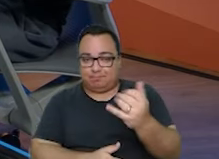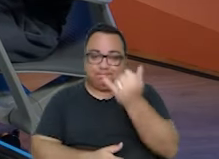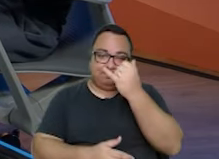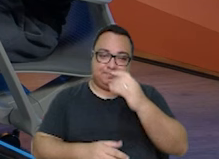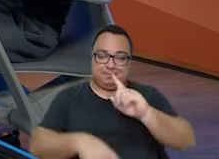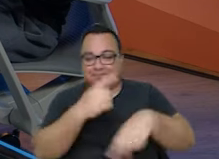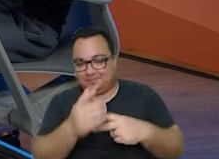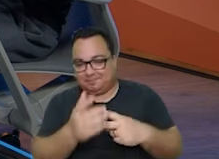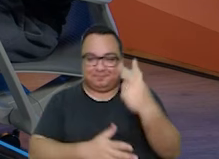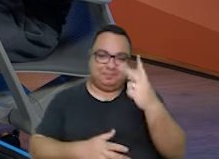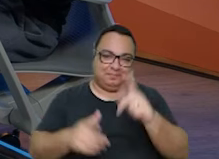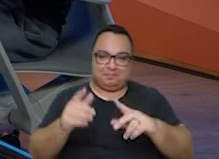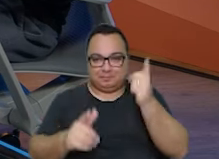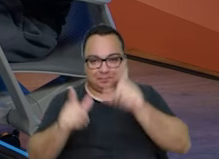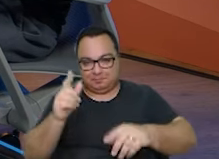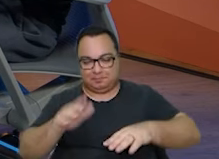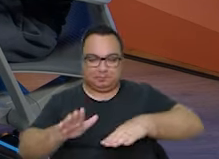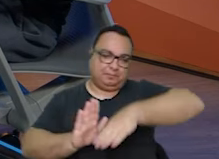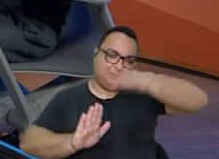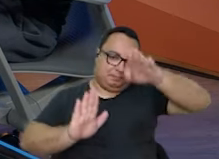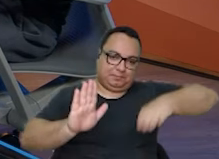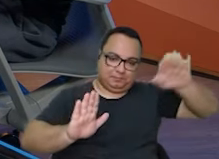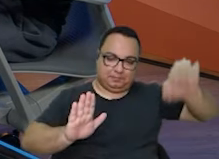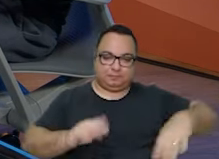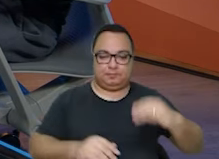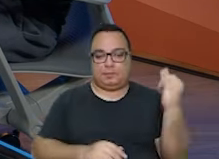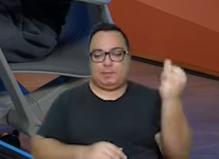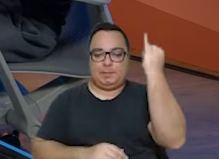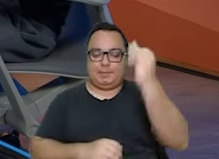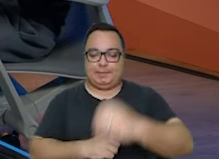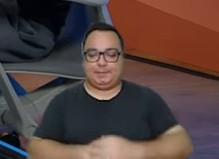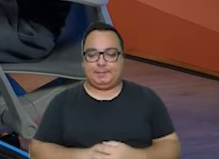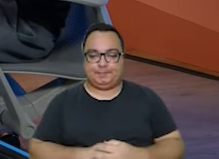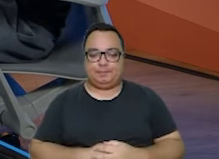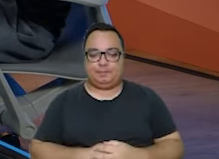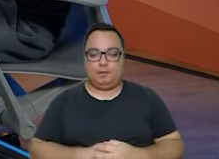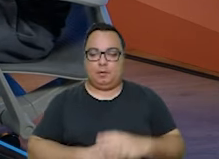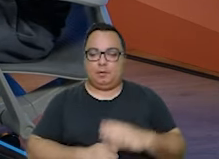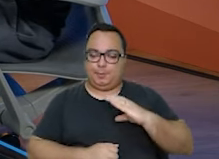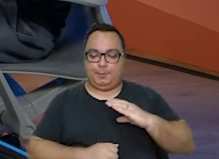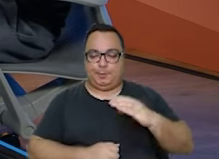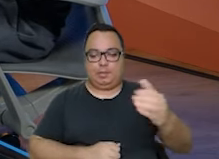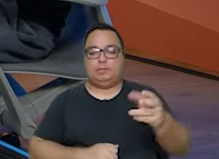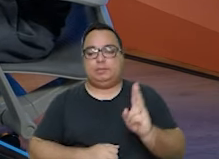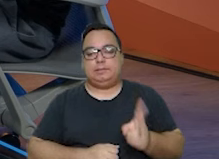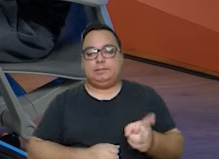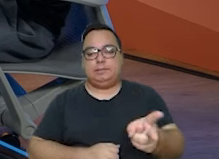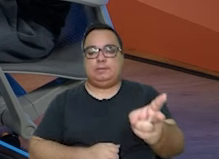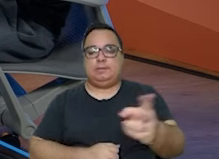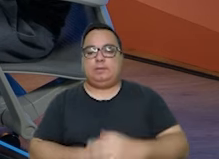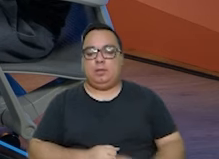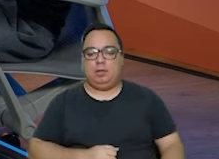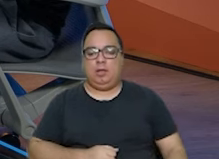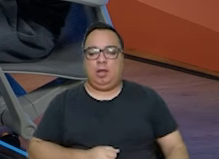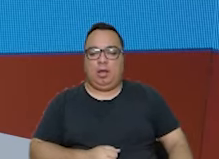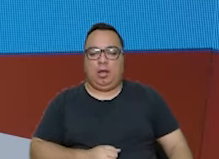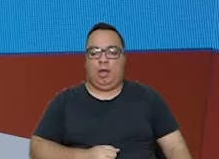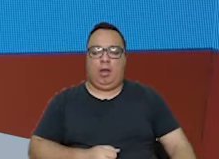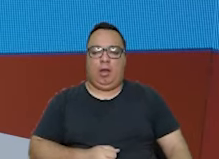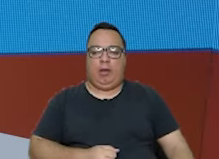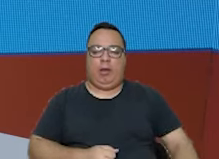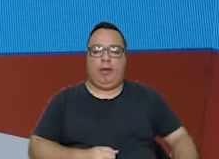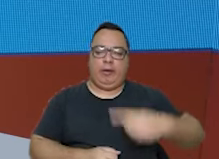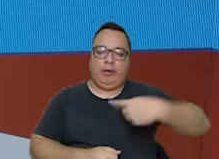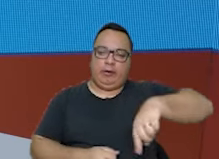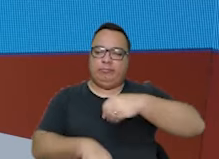né que a gente brinca Então acho que isso é um ponto importante né de tá tá encorajado acho que aqui a gente compartilhou várias várias dicas